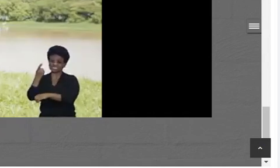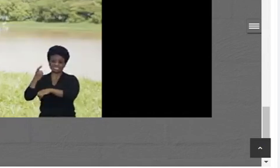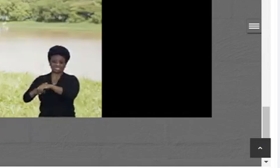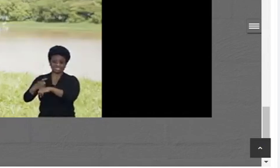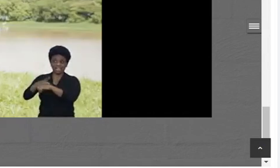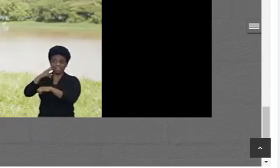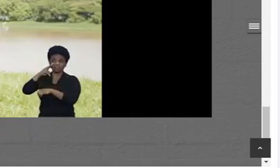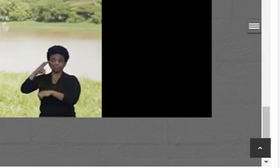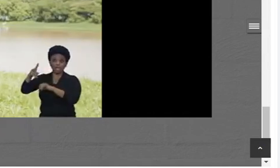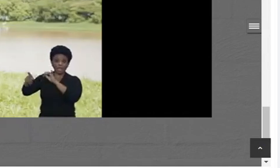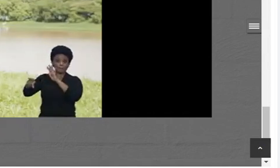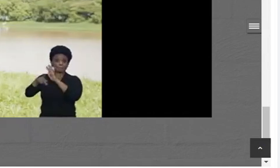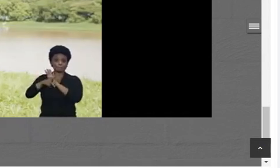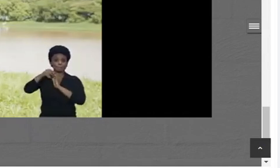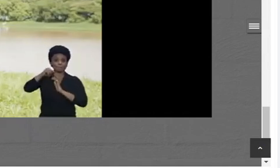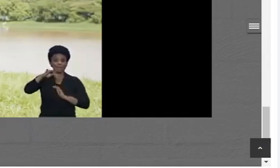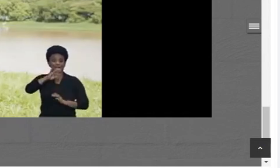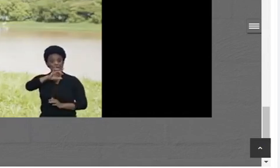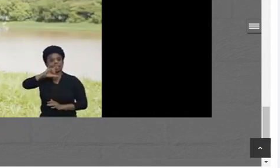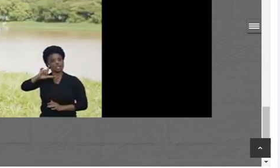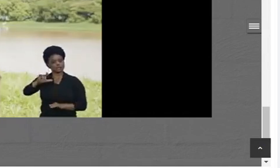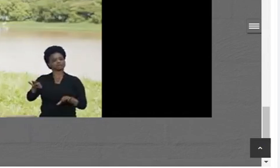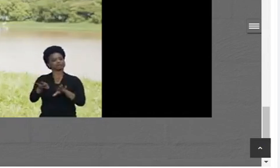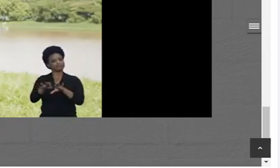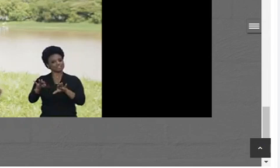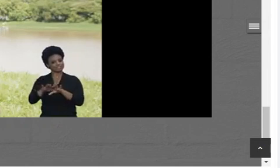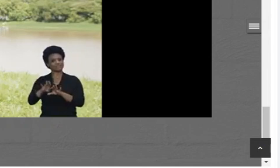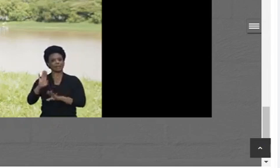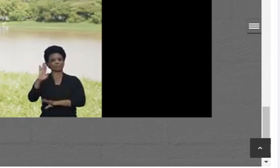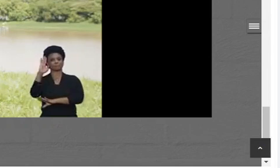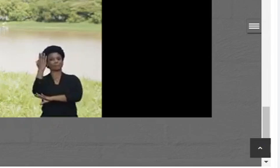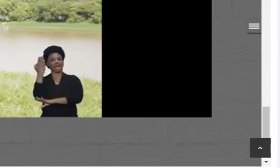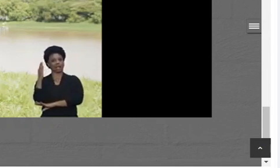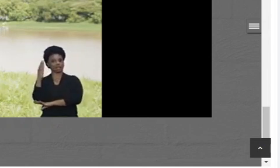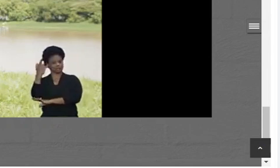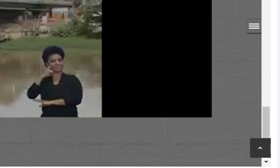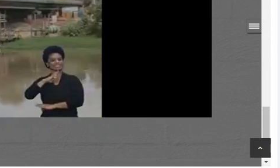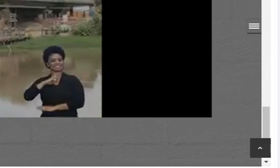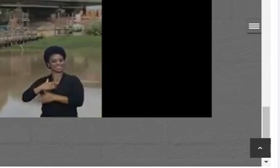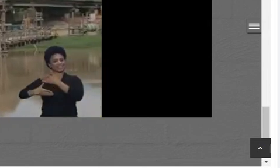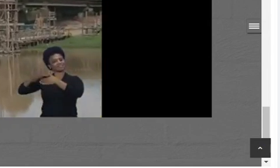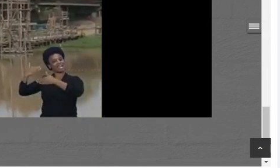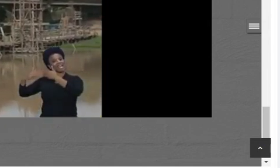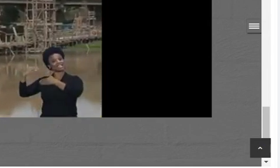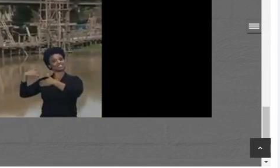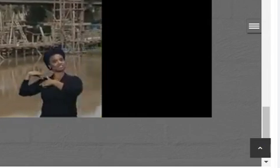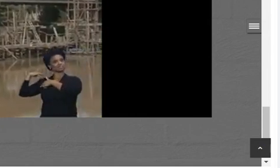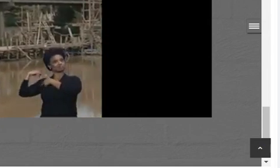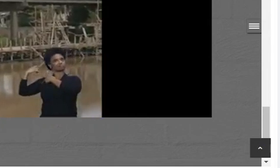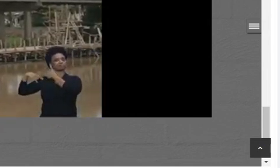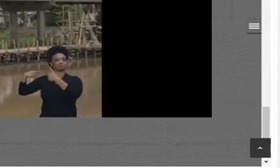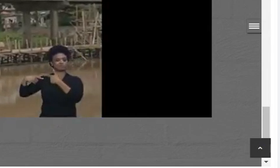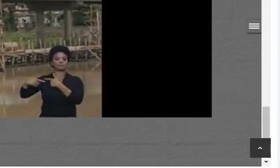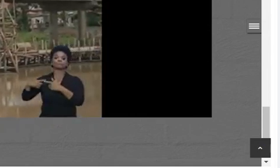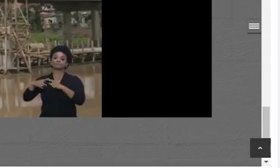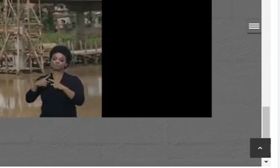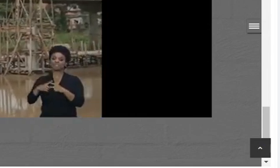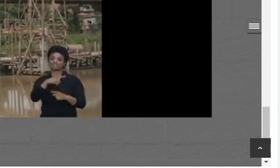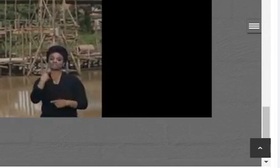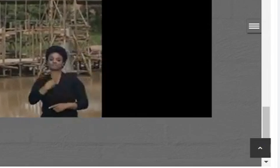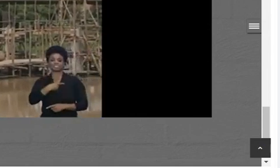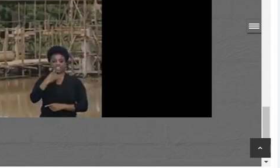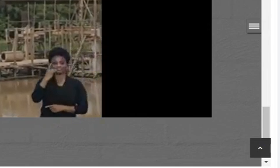e viadutos com vigas metálicas e também de madeira, uma coisa mais antiga ou mais pontual, né? Até porque a gente tem uma facilidade de